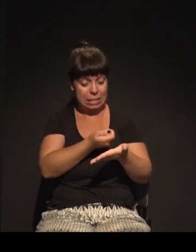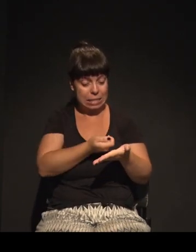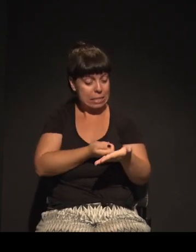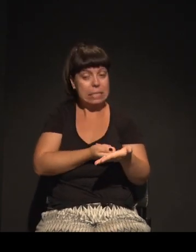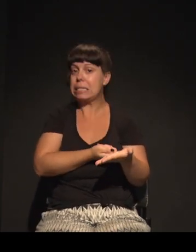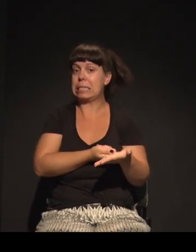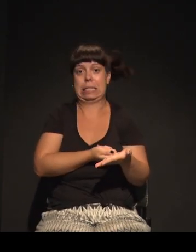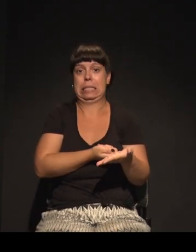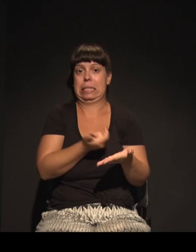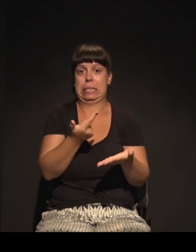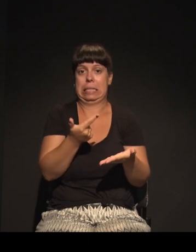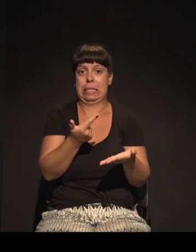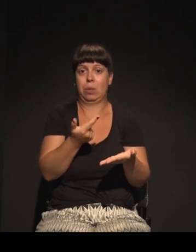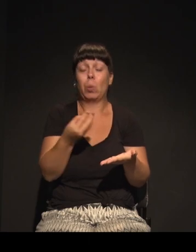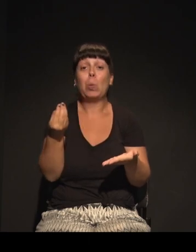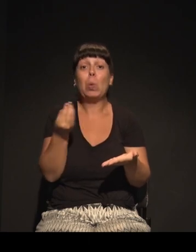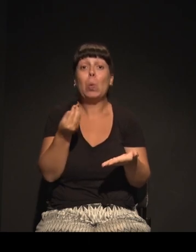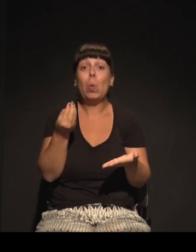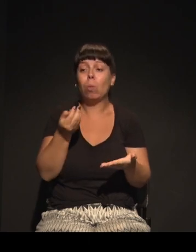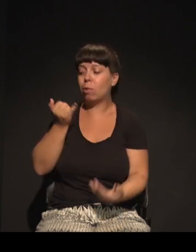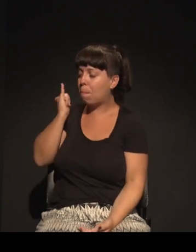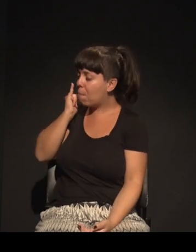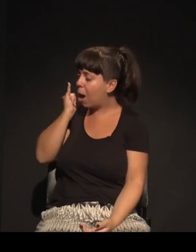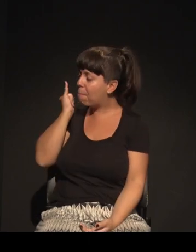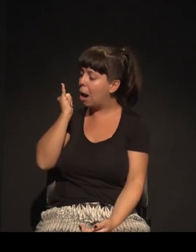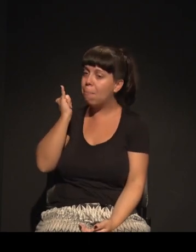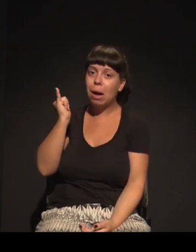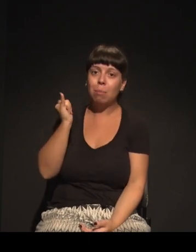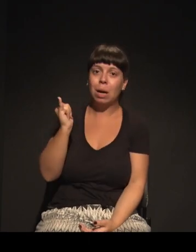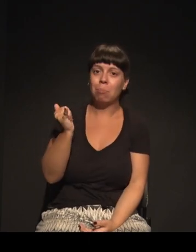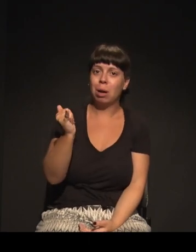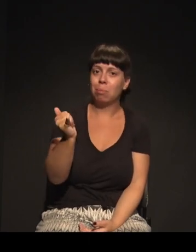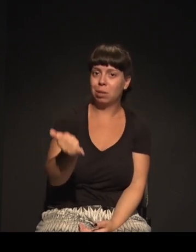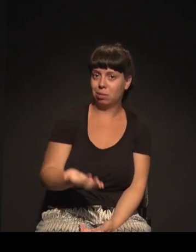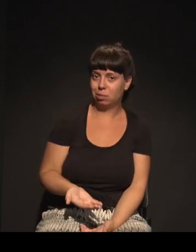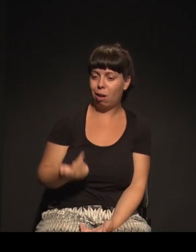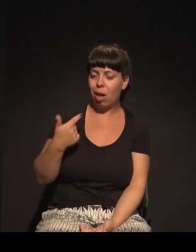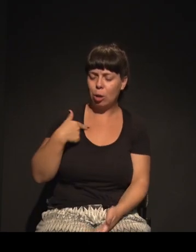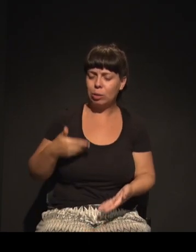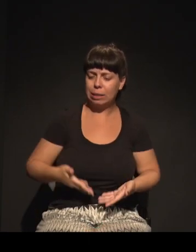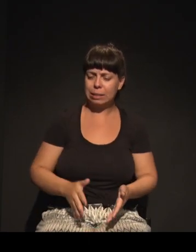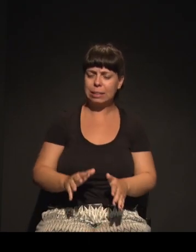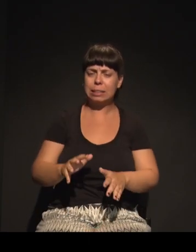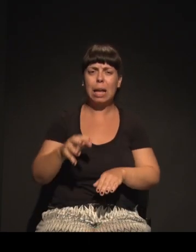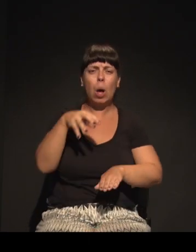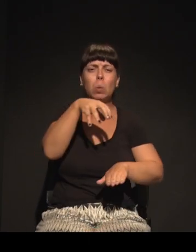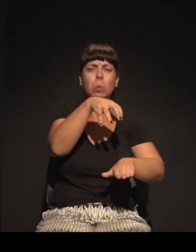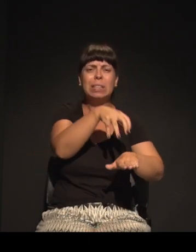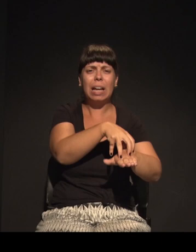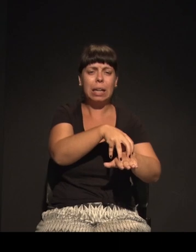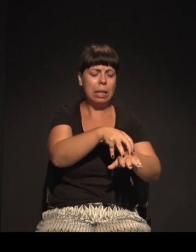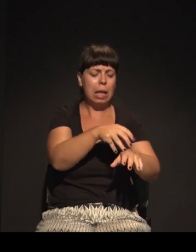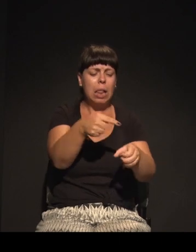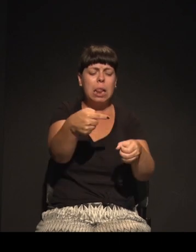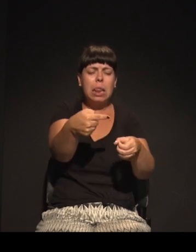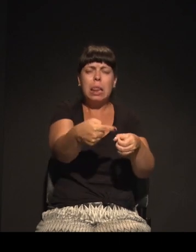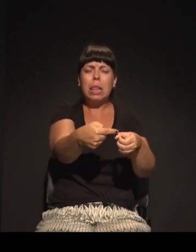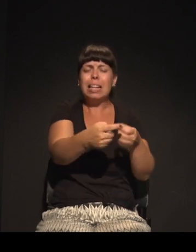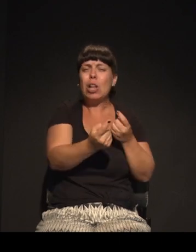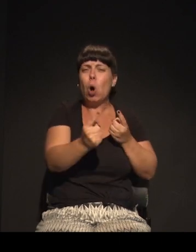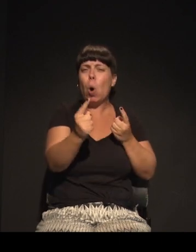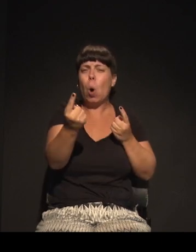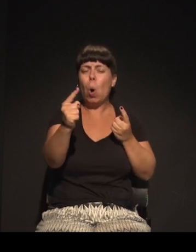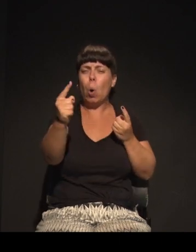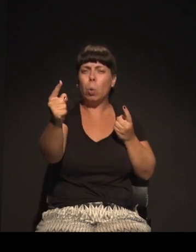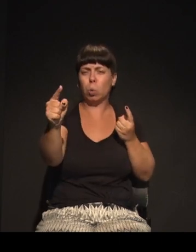tudo isso foi conservador aumente né eu cresci eu nasci numa aldeia distante da cidade trave e até a